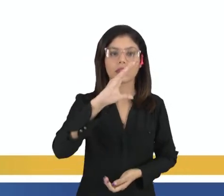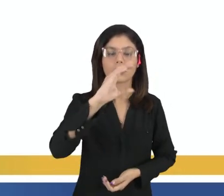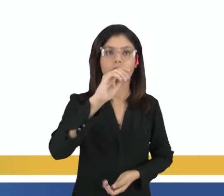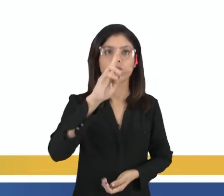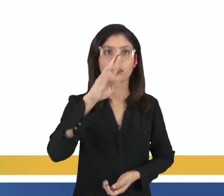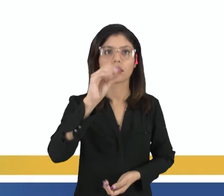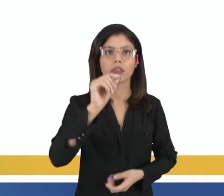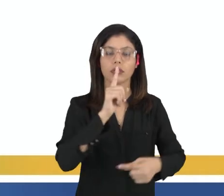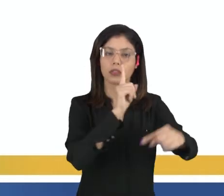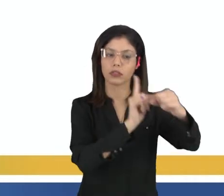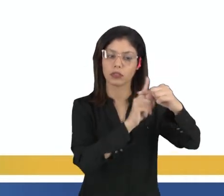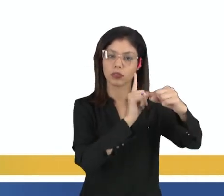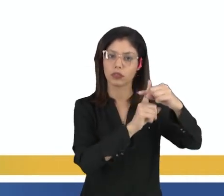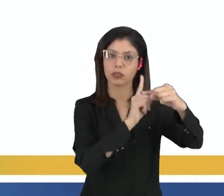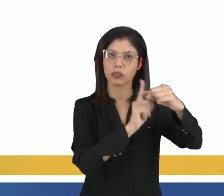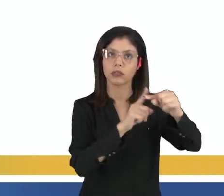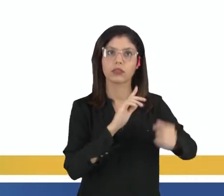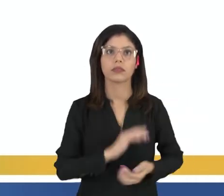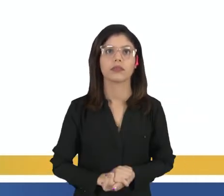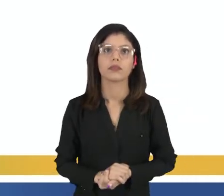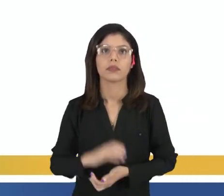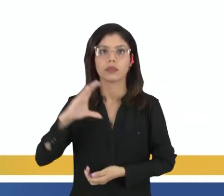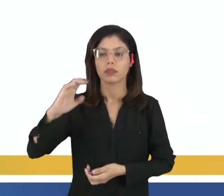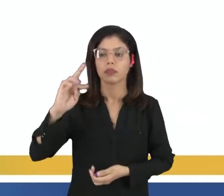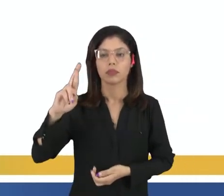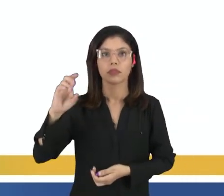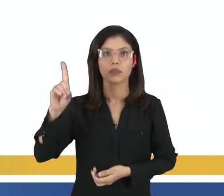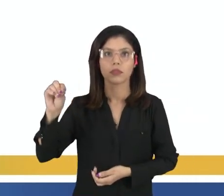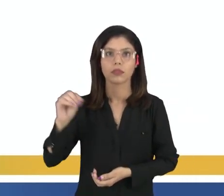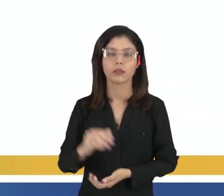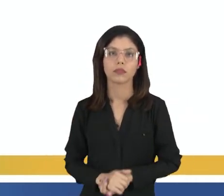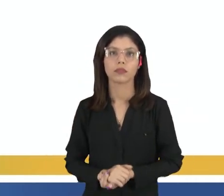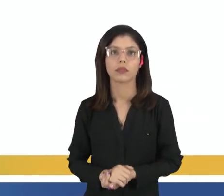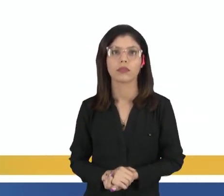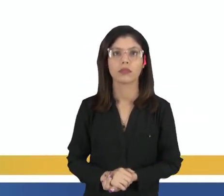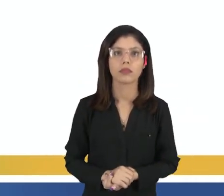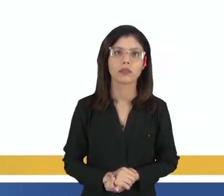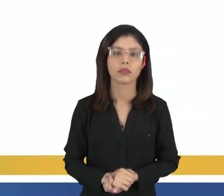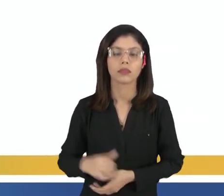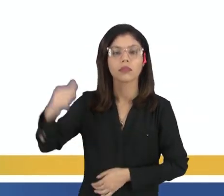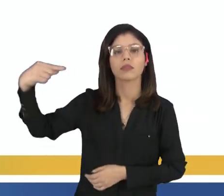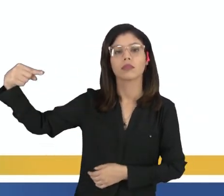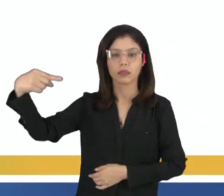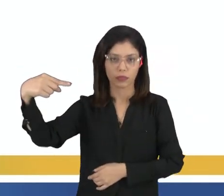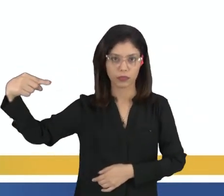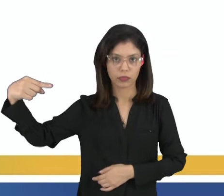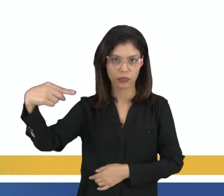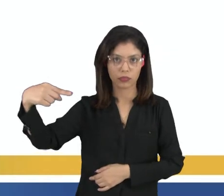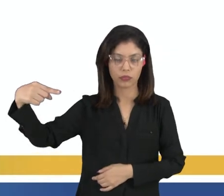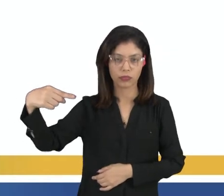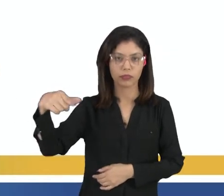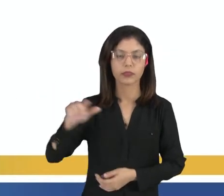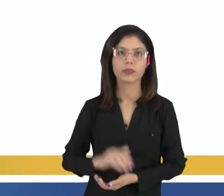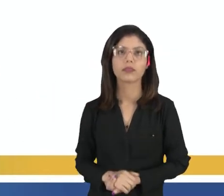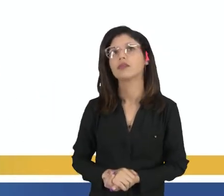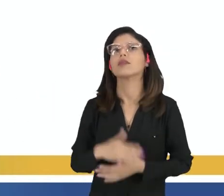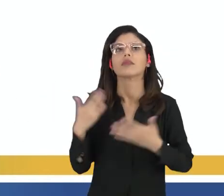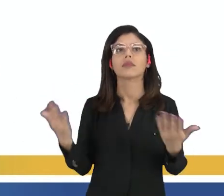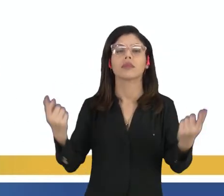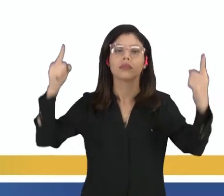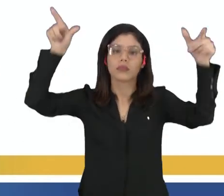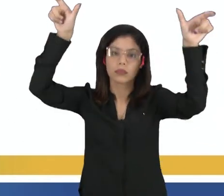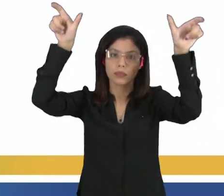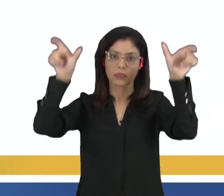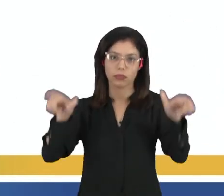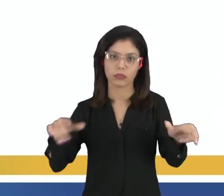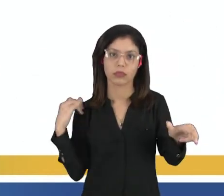o cátodo é o polo positivo e na eletrólise o cátodo é o polo negativo. Então, essas